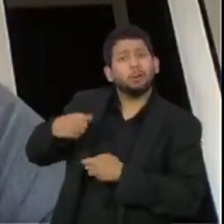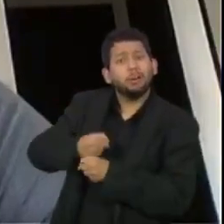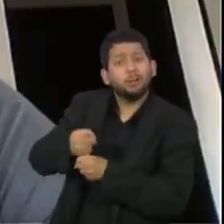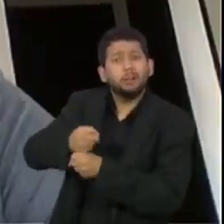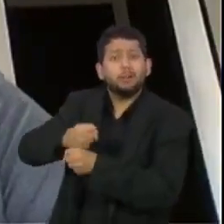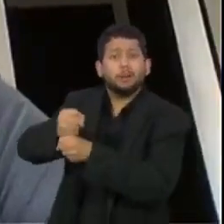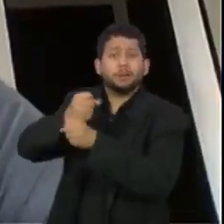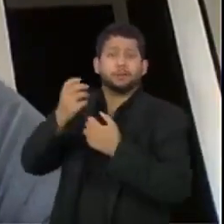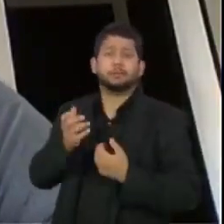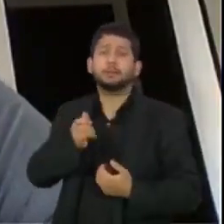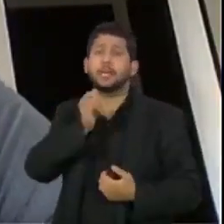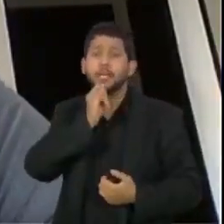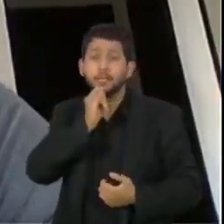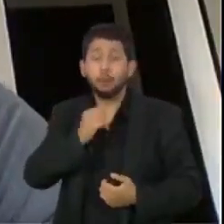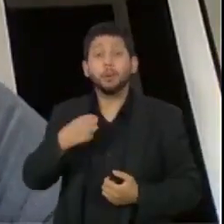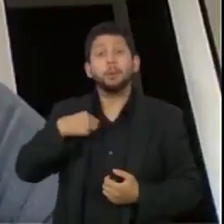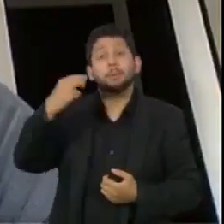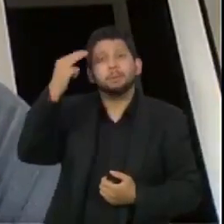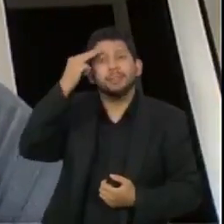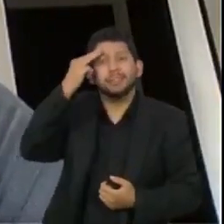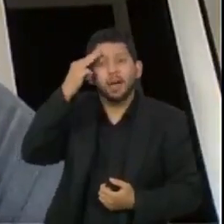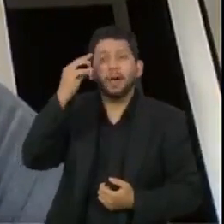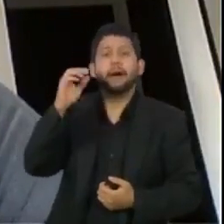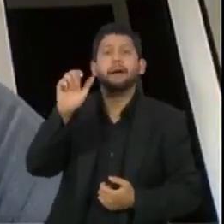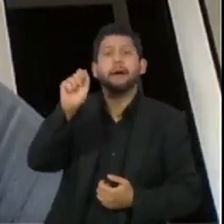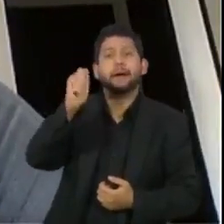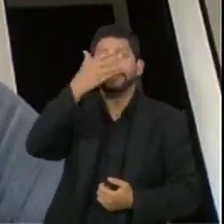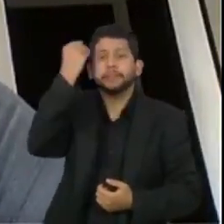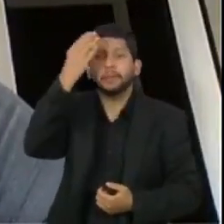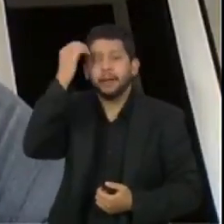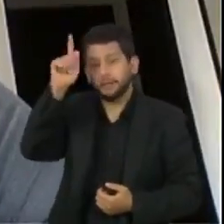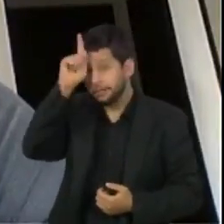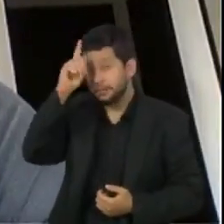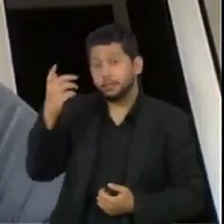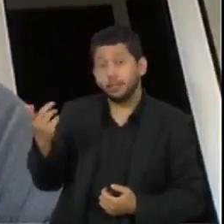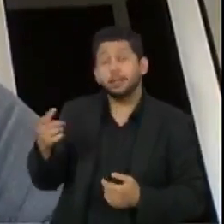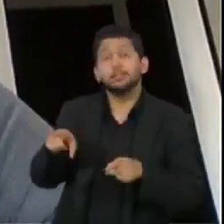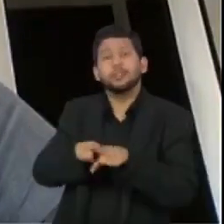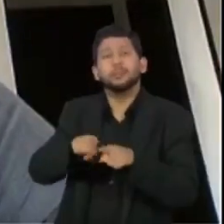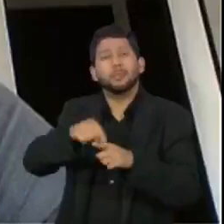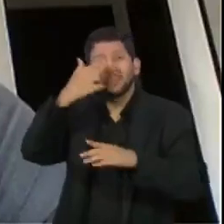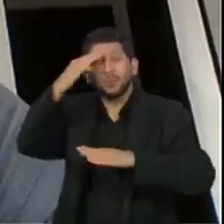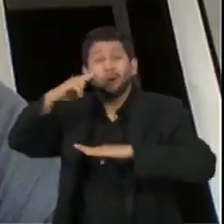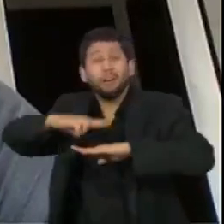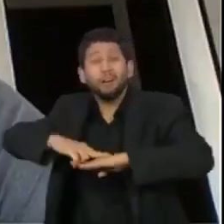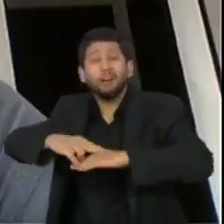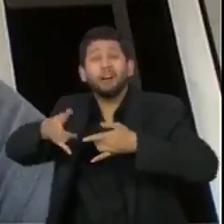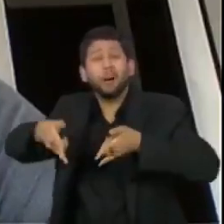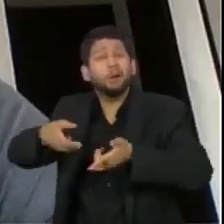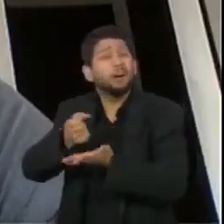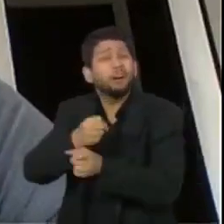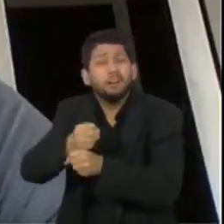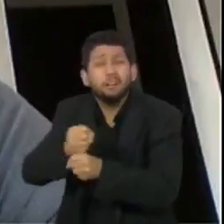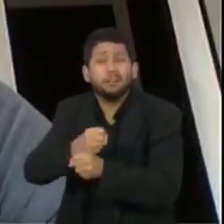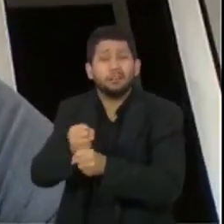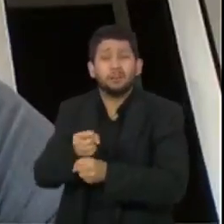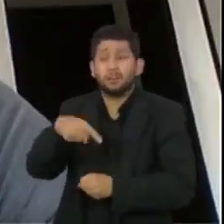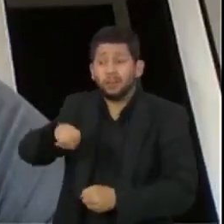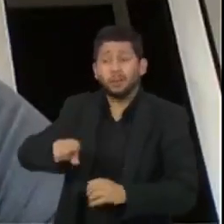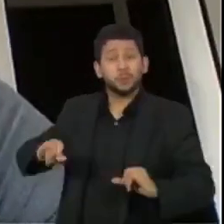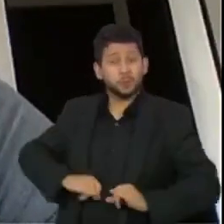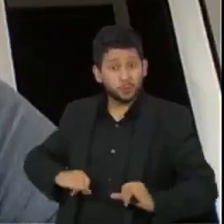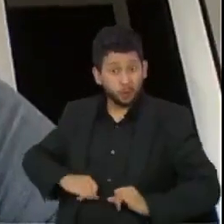têm doenças como as demências de Alzheimer, pessoas que têm pacientes que são acamados. No geral, todas as pessoas